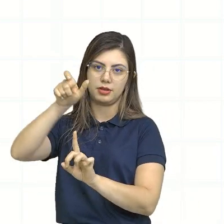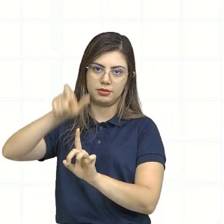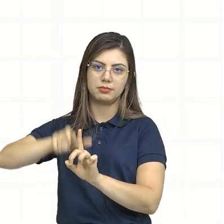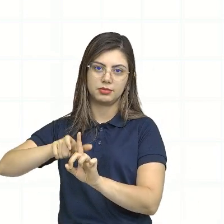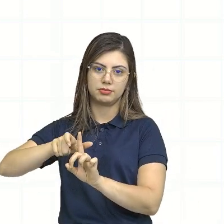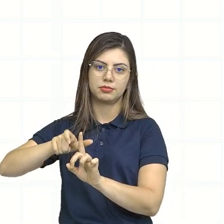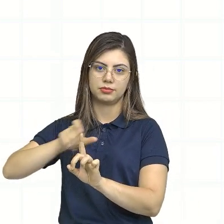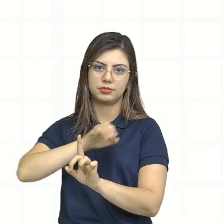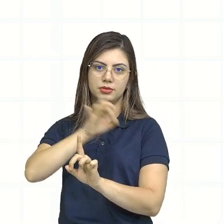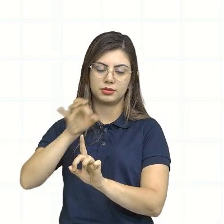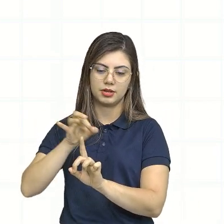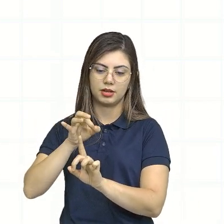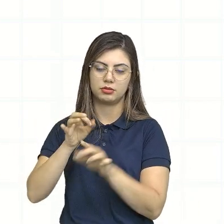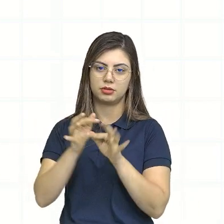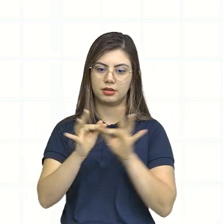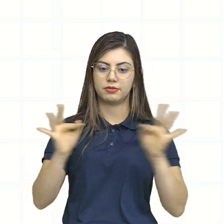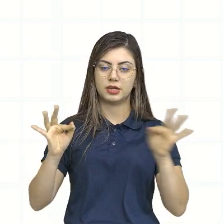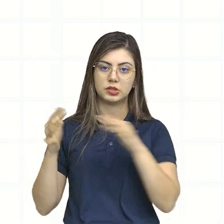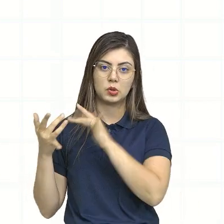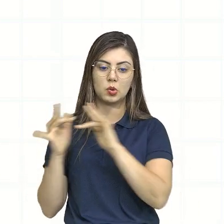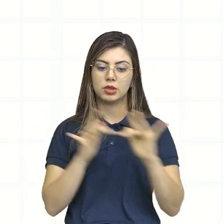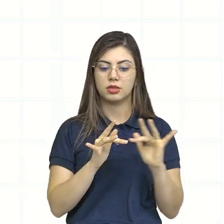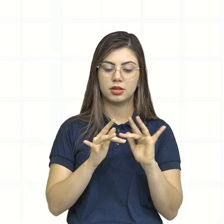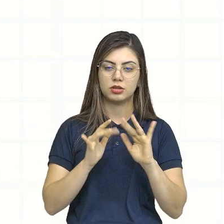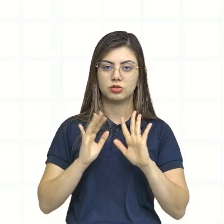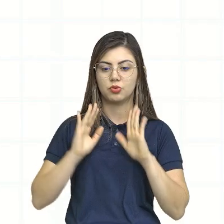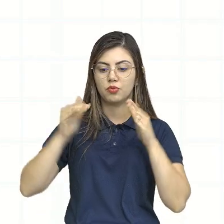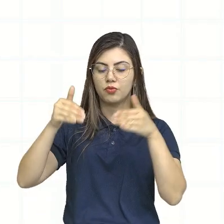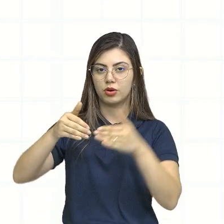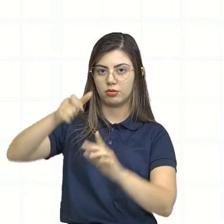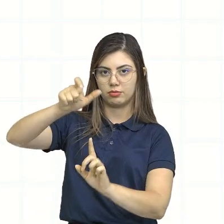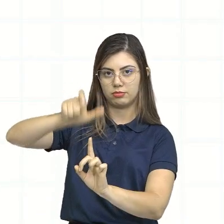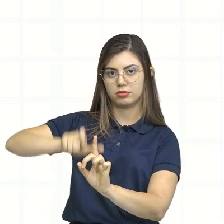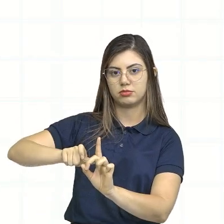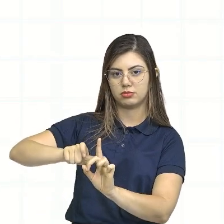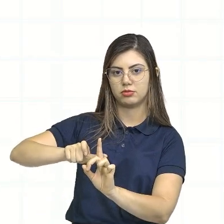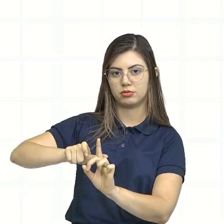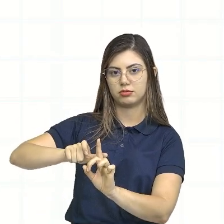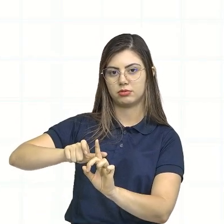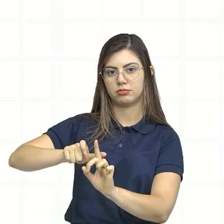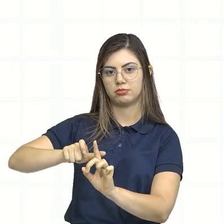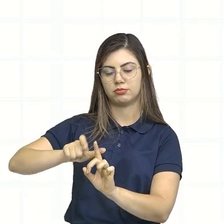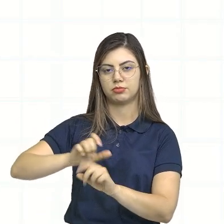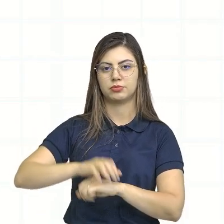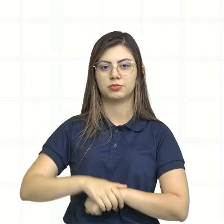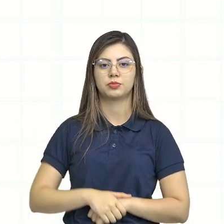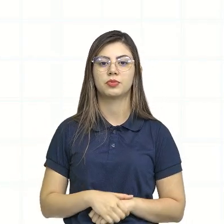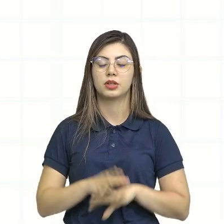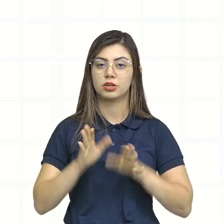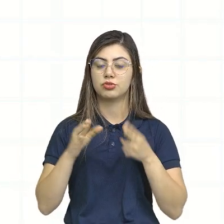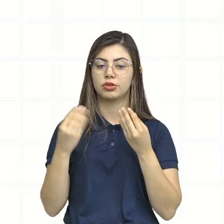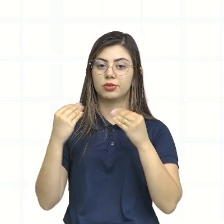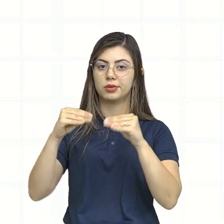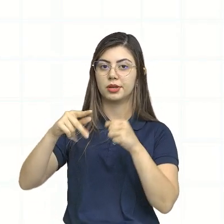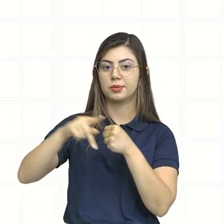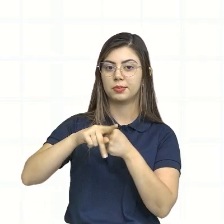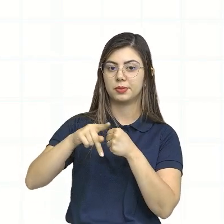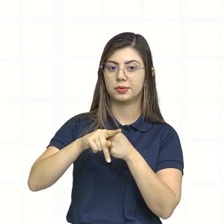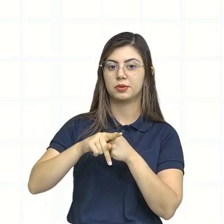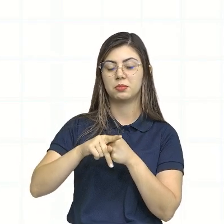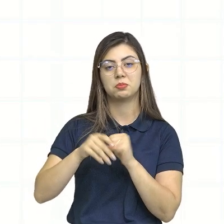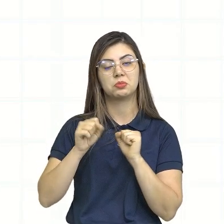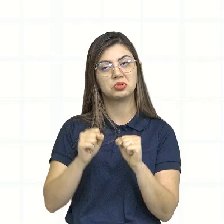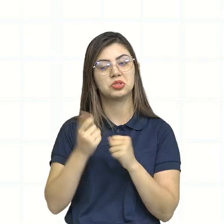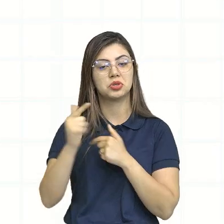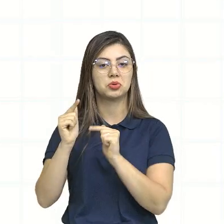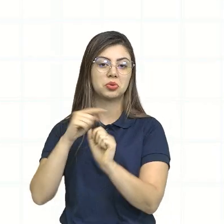tá? É sempre de quem eu falo, daquilo que eu falo. Que aqui eu coloquei os pronomes, né? Pronomes pessoais, mas poderia ser outros